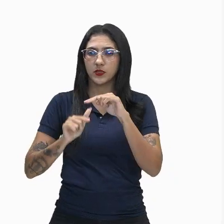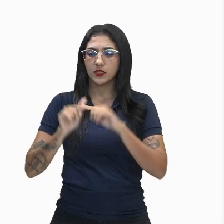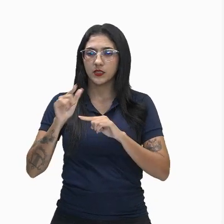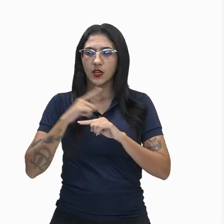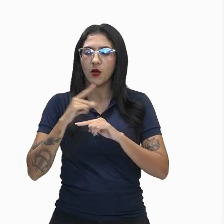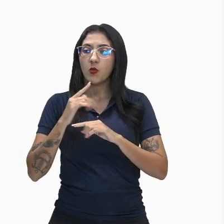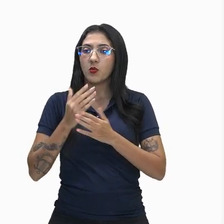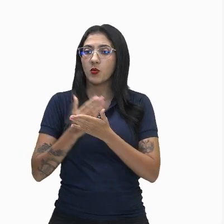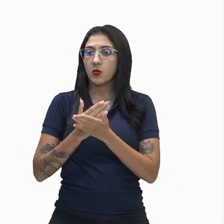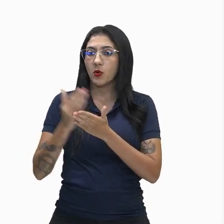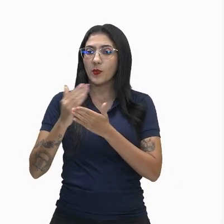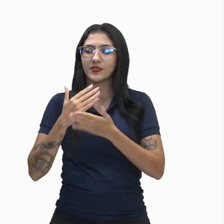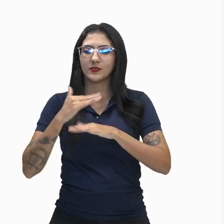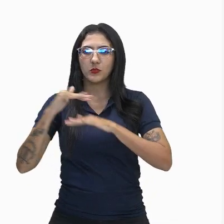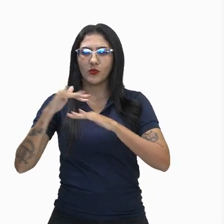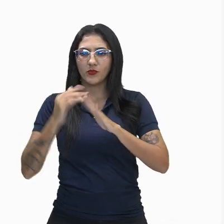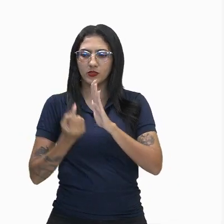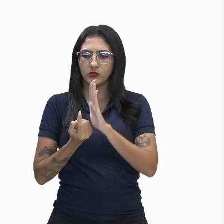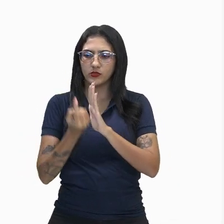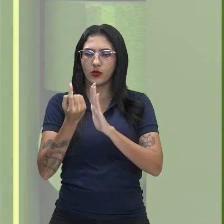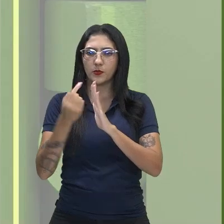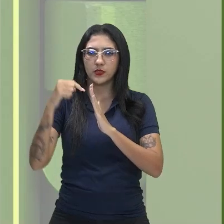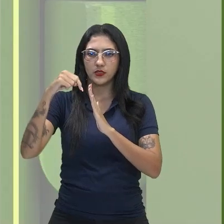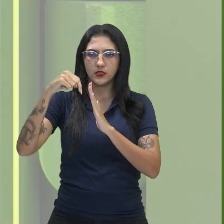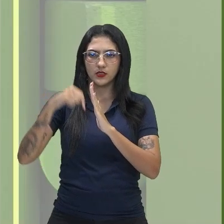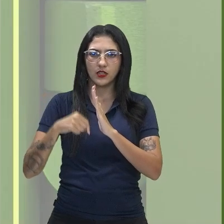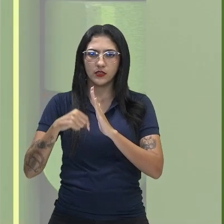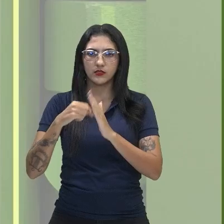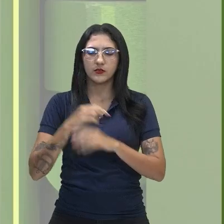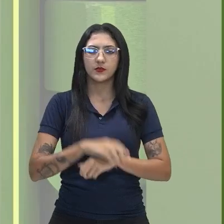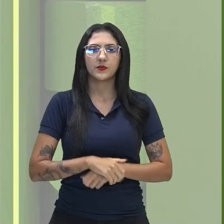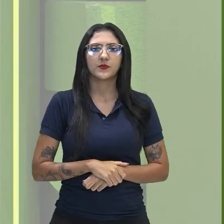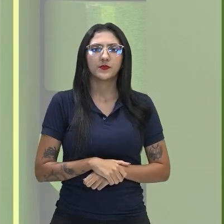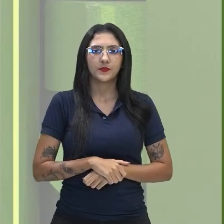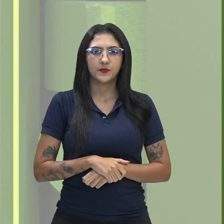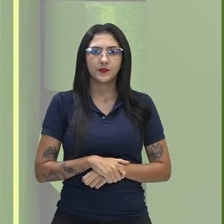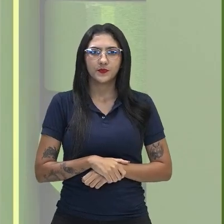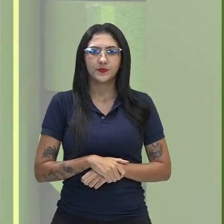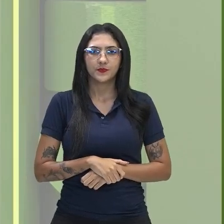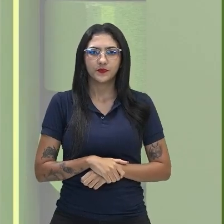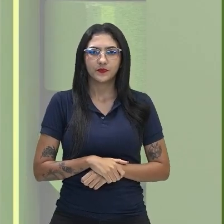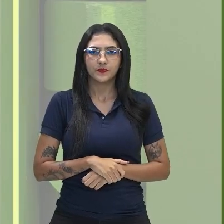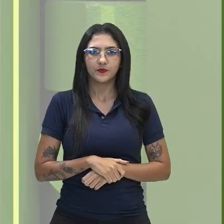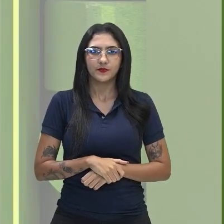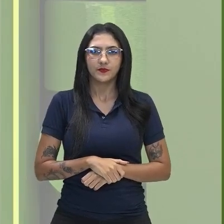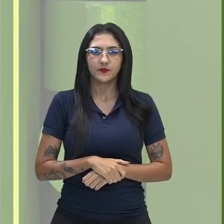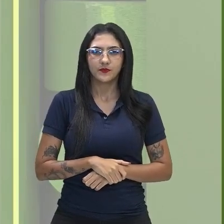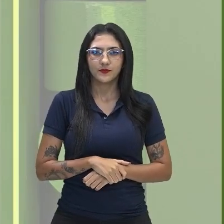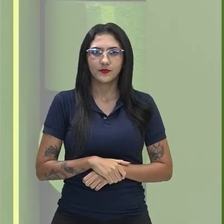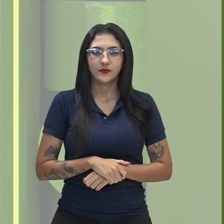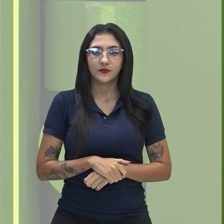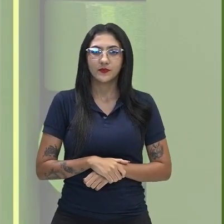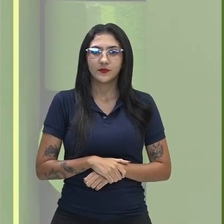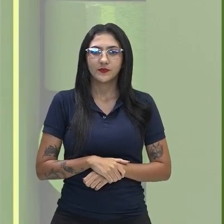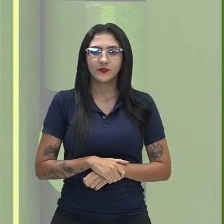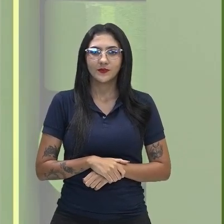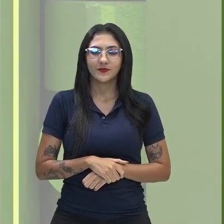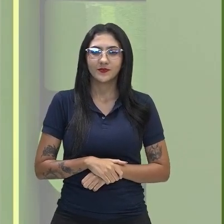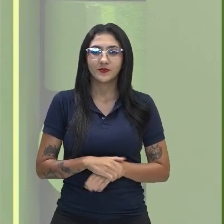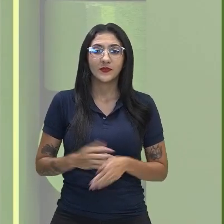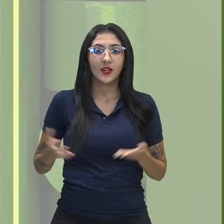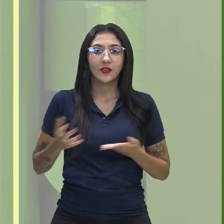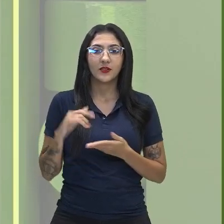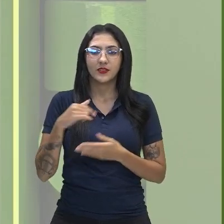os gases formados na combustão. Então, vamos observar uma interna do